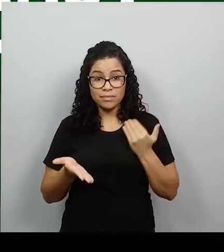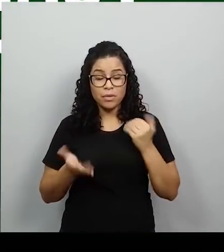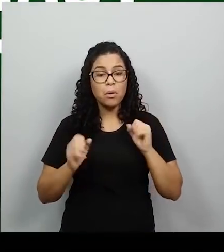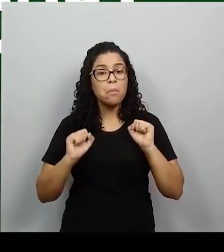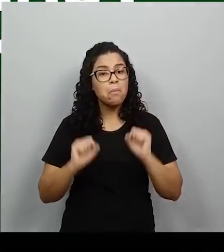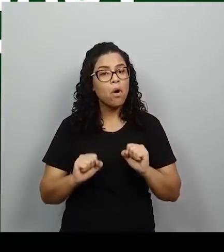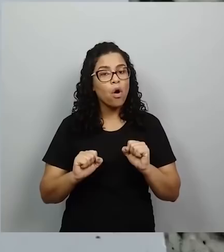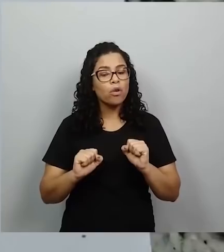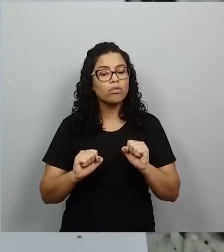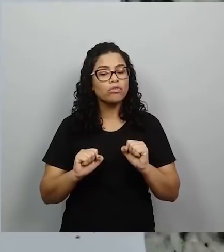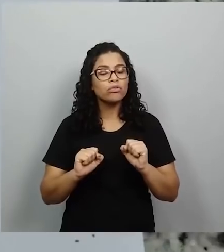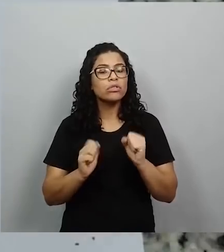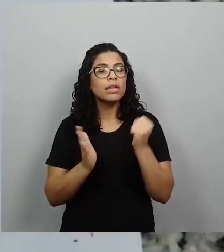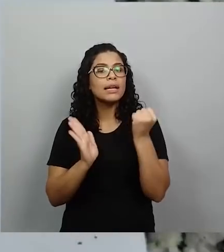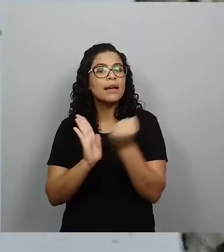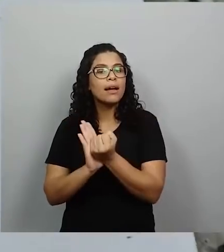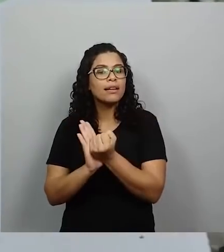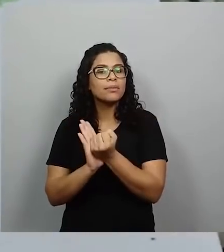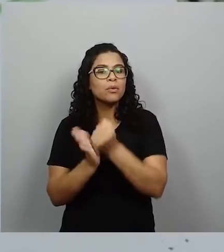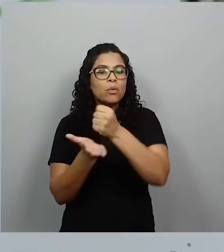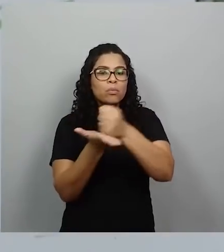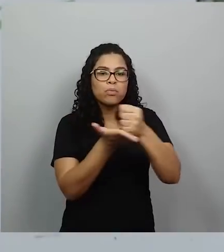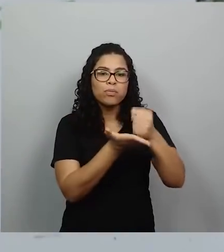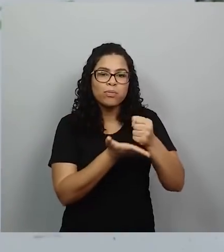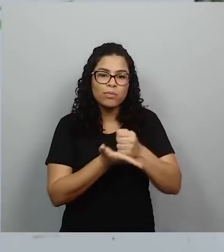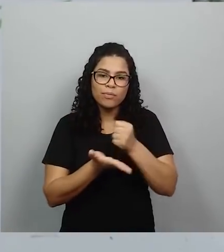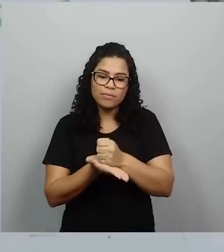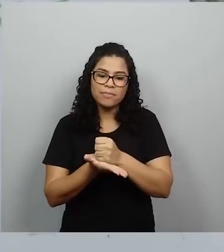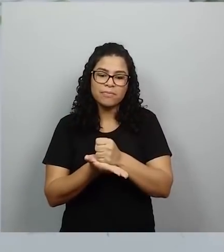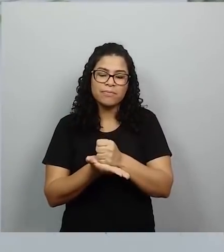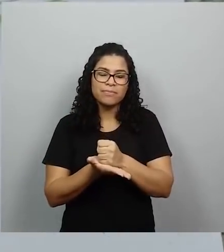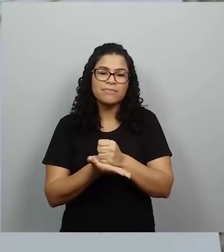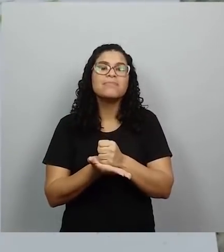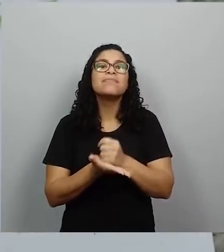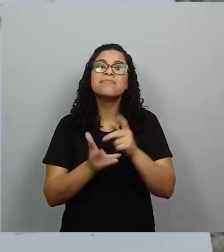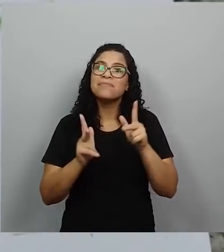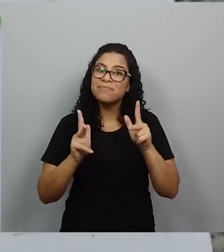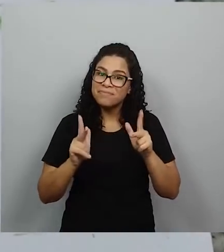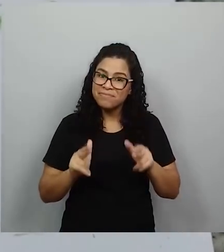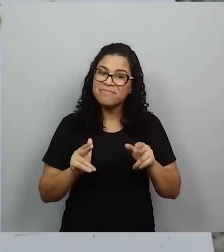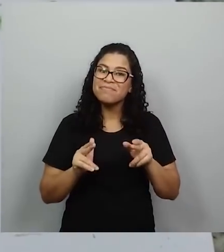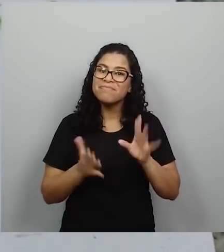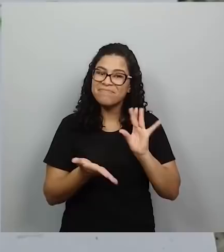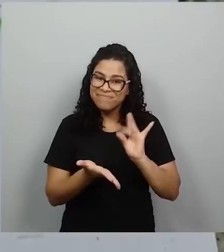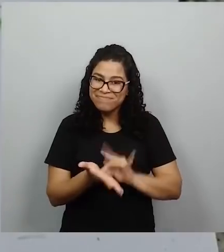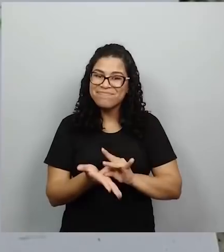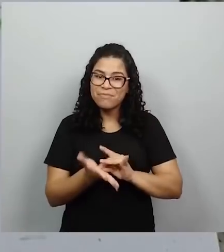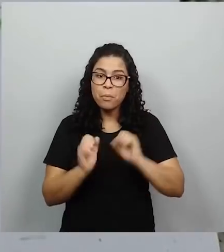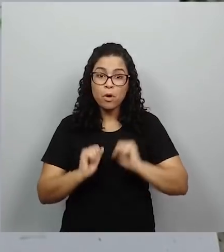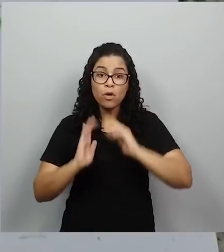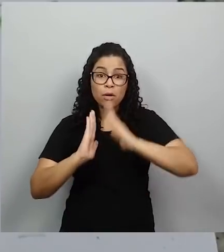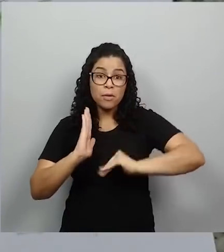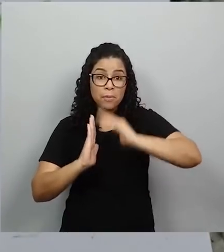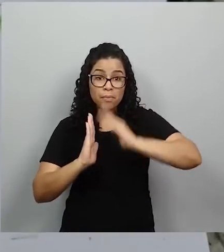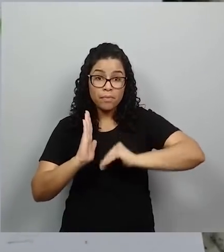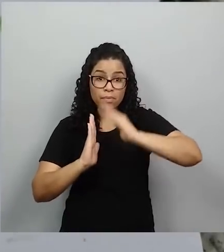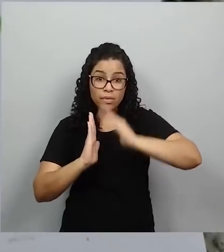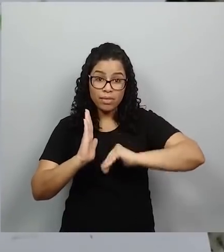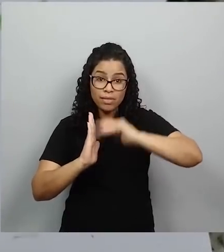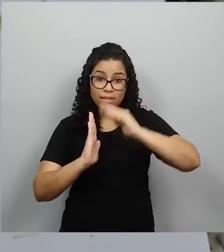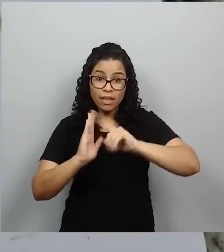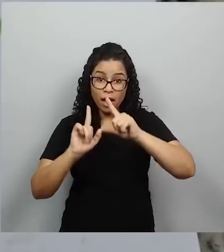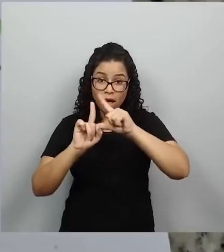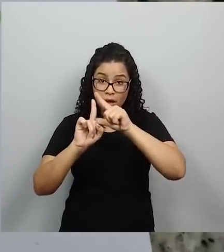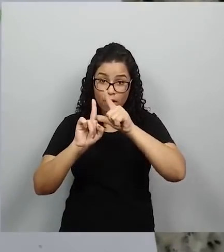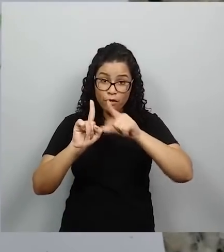anterior, nós também podemos fazer carimbo de folhas. Isso mesmo, podemos passar tinta na parte